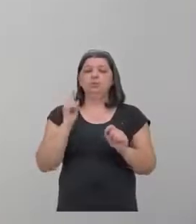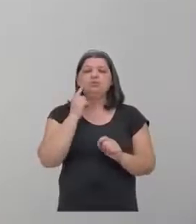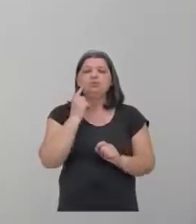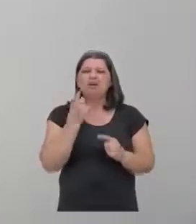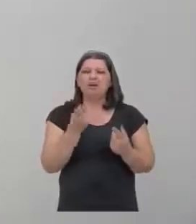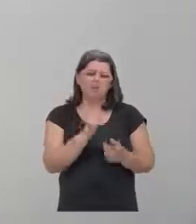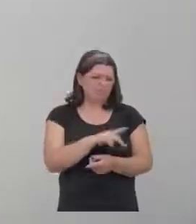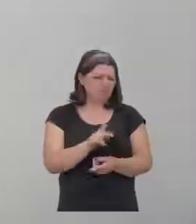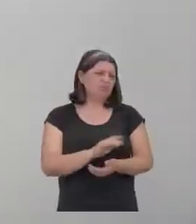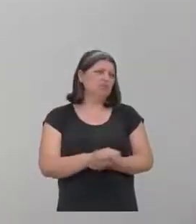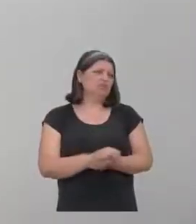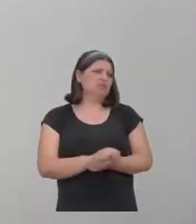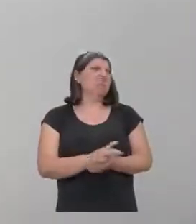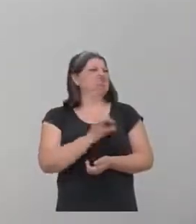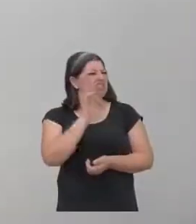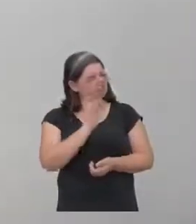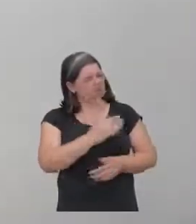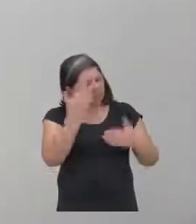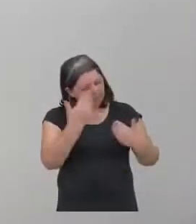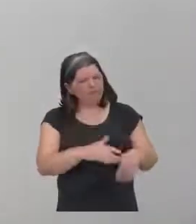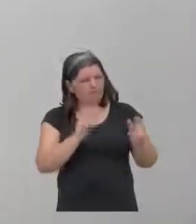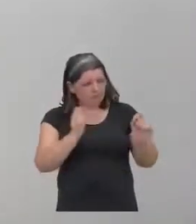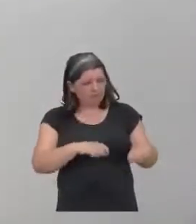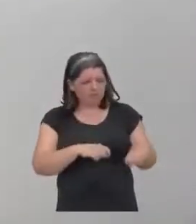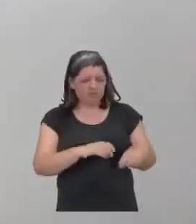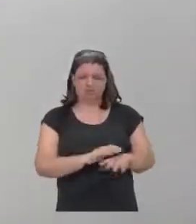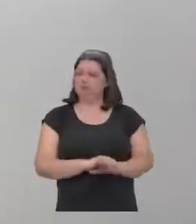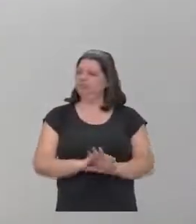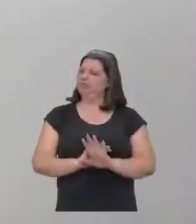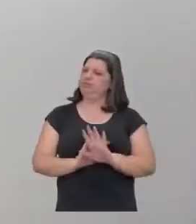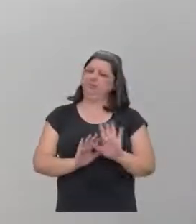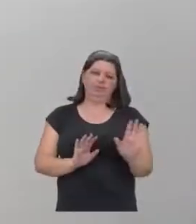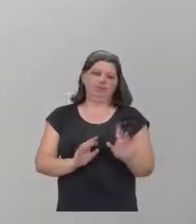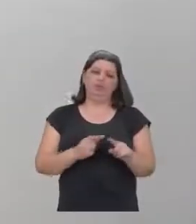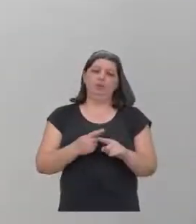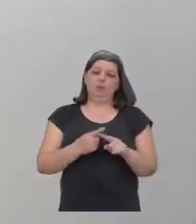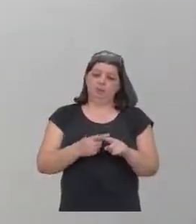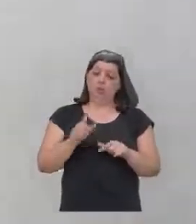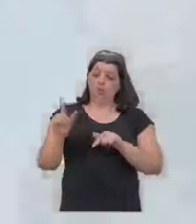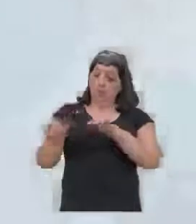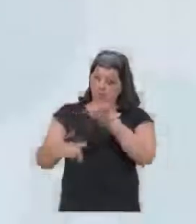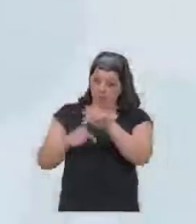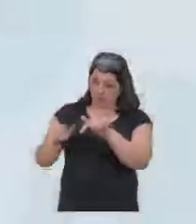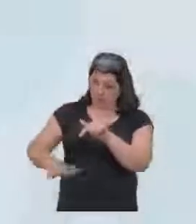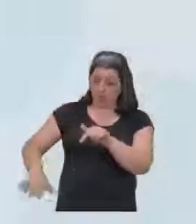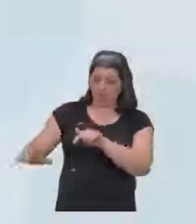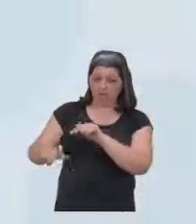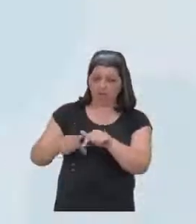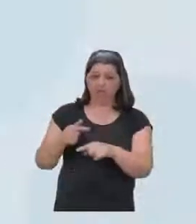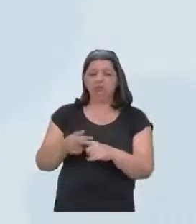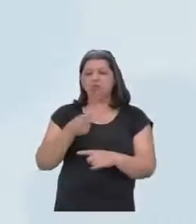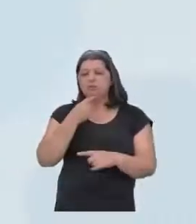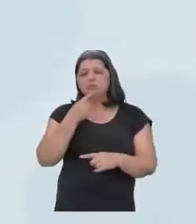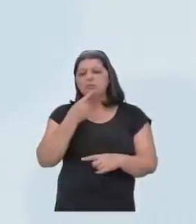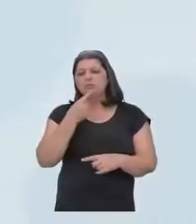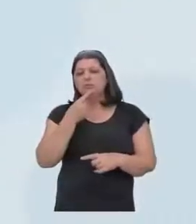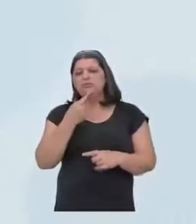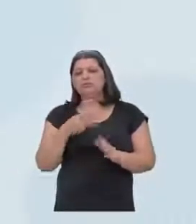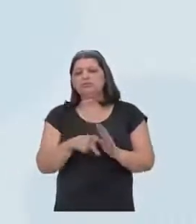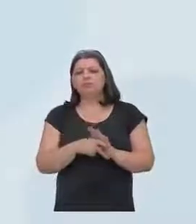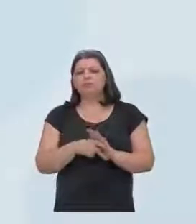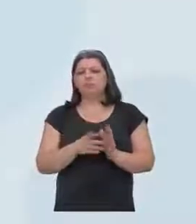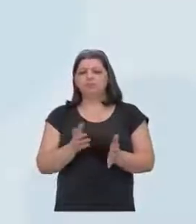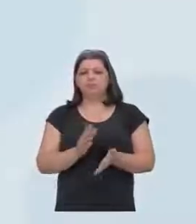professor, só em prova que isso é possível? Não, olha só, vamos lá, no mercado de trabalho também, na tela. Onde eu posso utilizar... Opa,